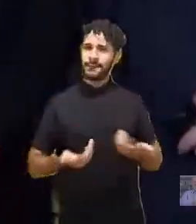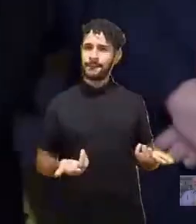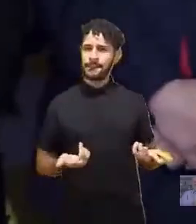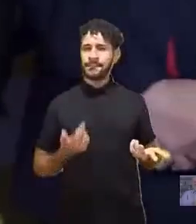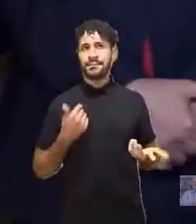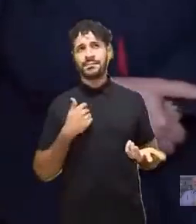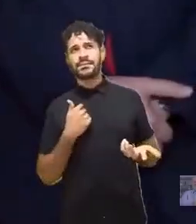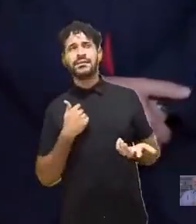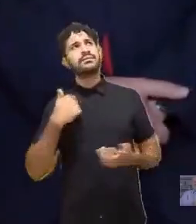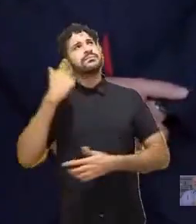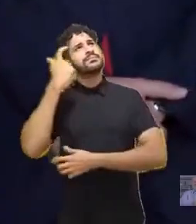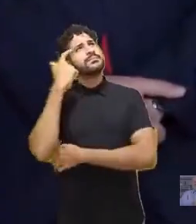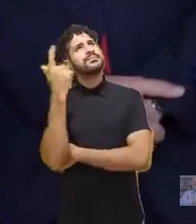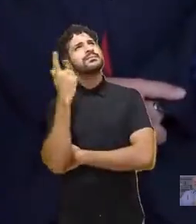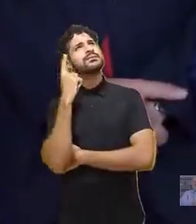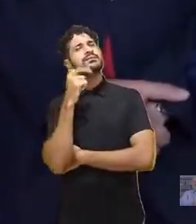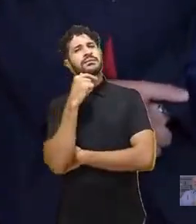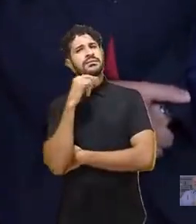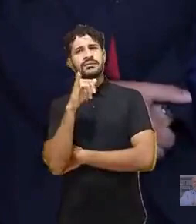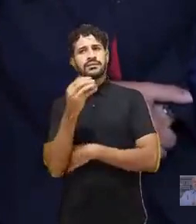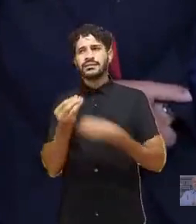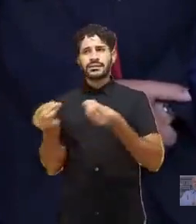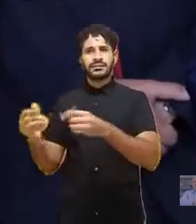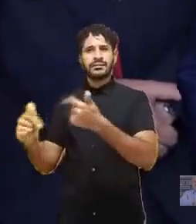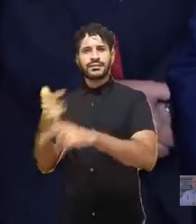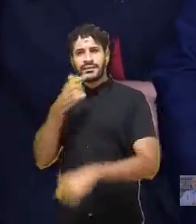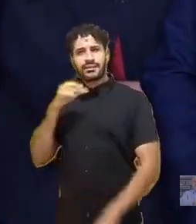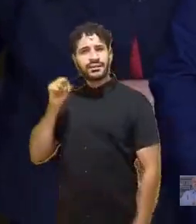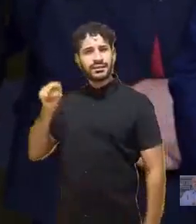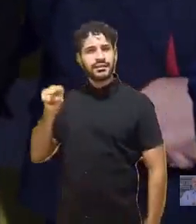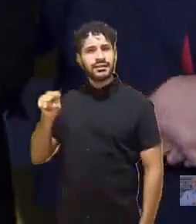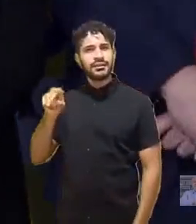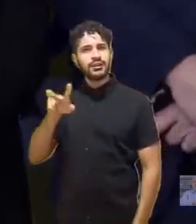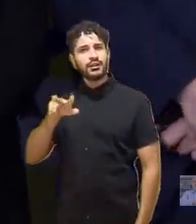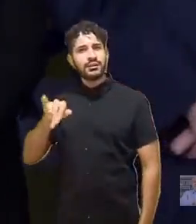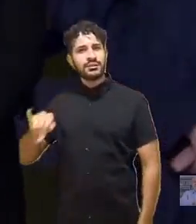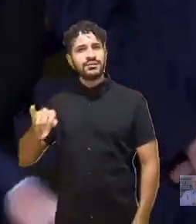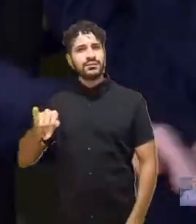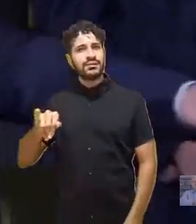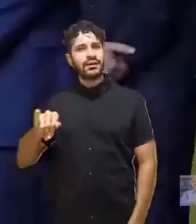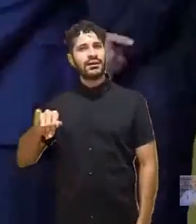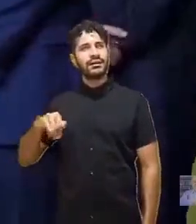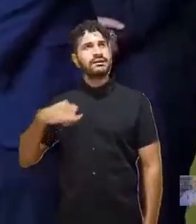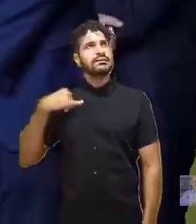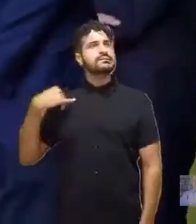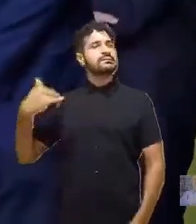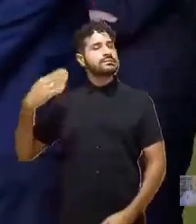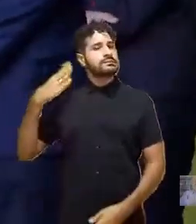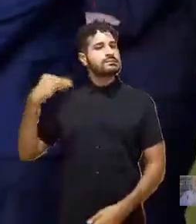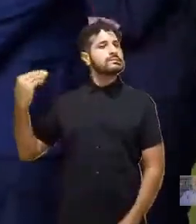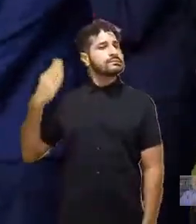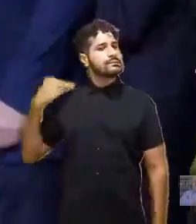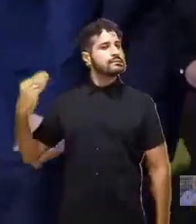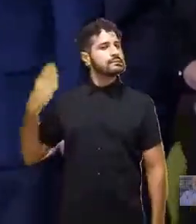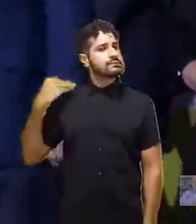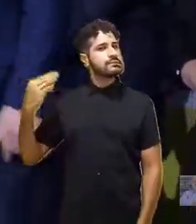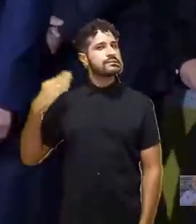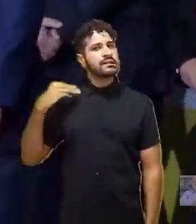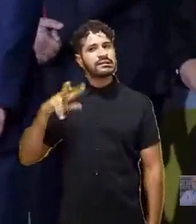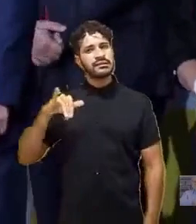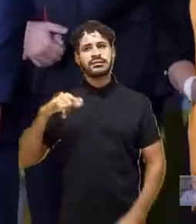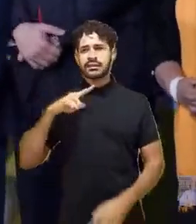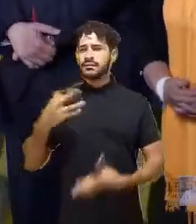pensando você não der trabalho com esse cara ele vai me dar dor de cabeça então ele vai ter muito trabalho